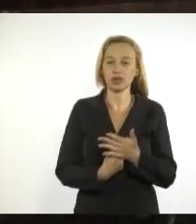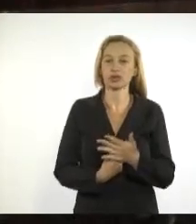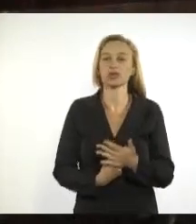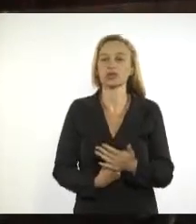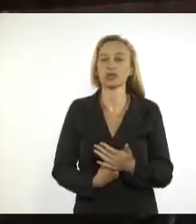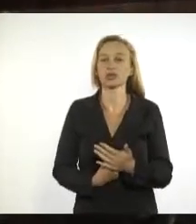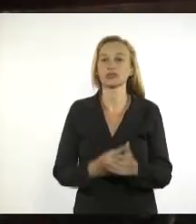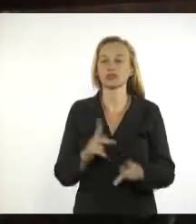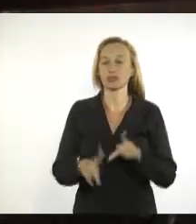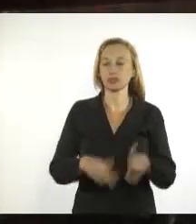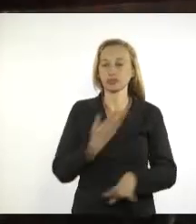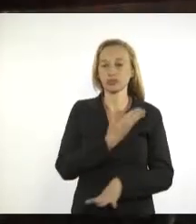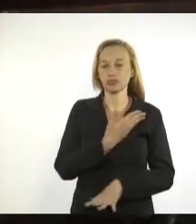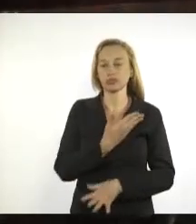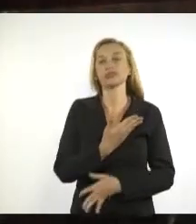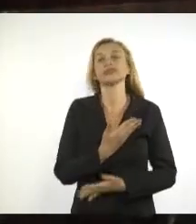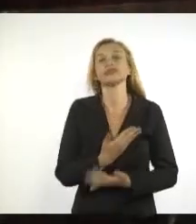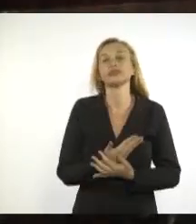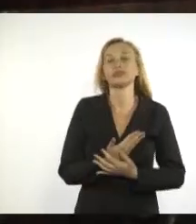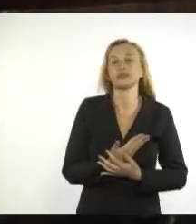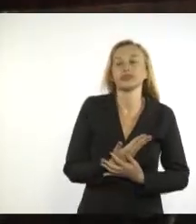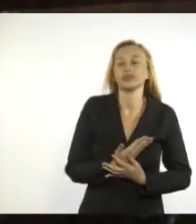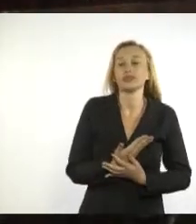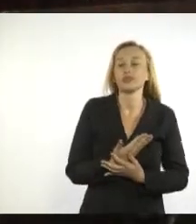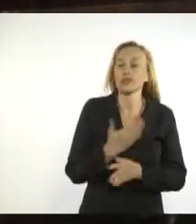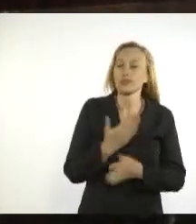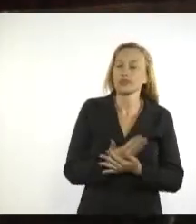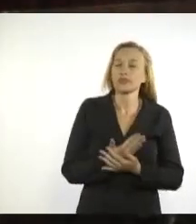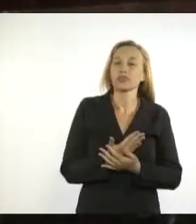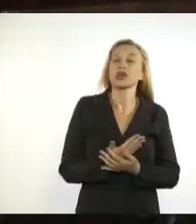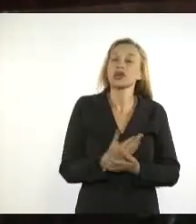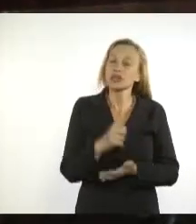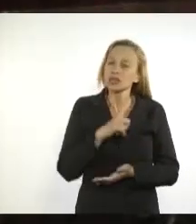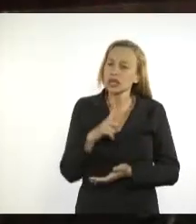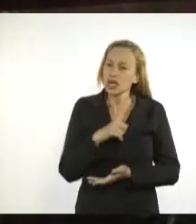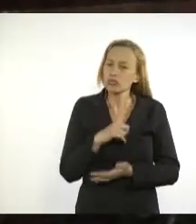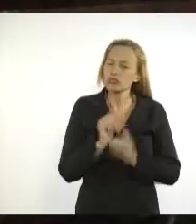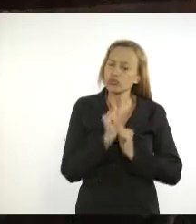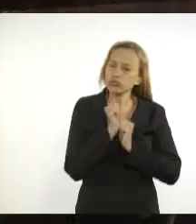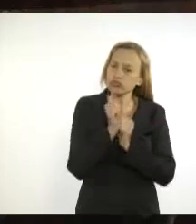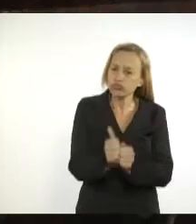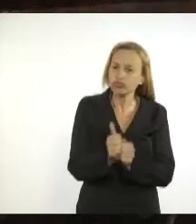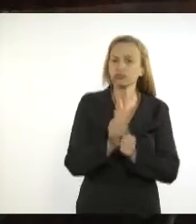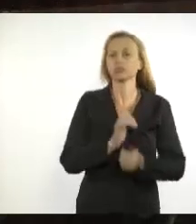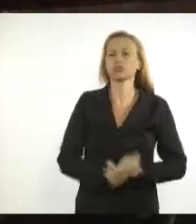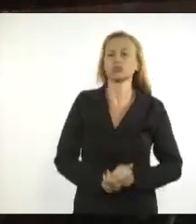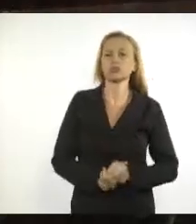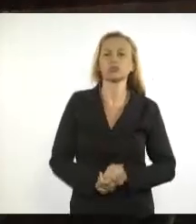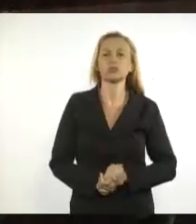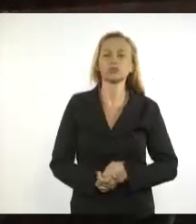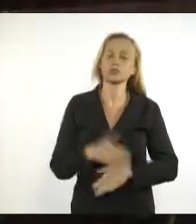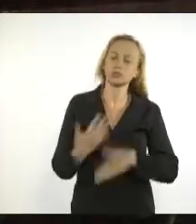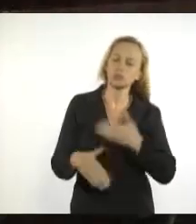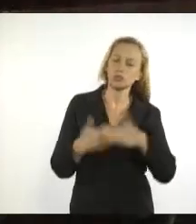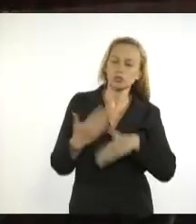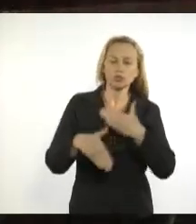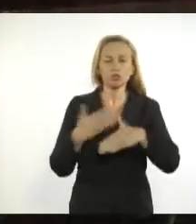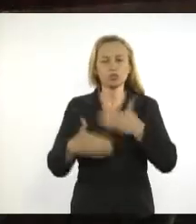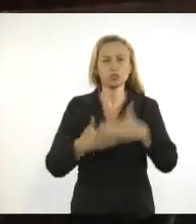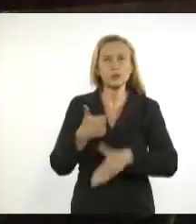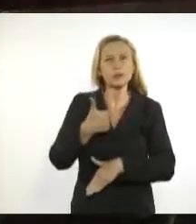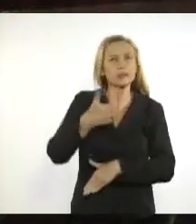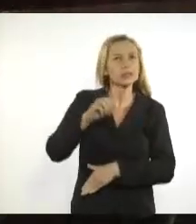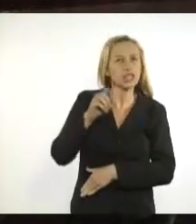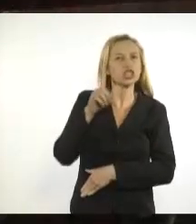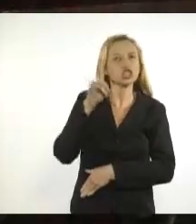pública. Mas, mais do que nunca, nós temos acompanhado, ao longo desses 10